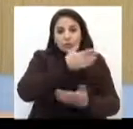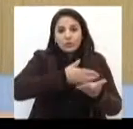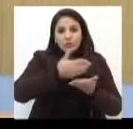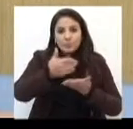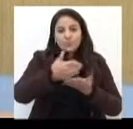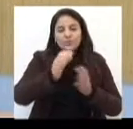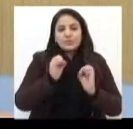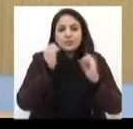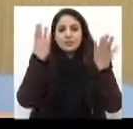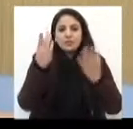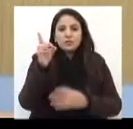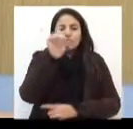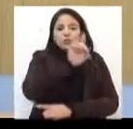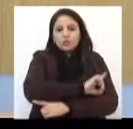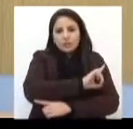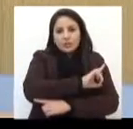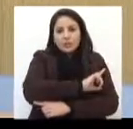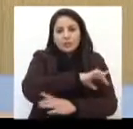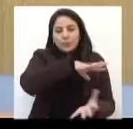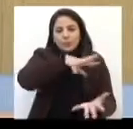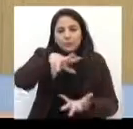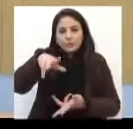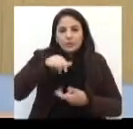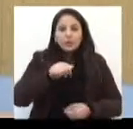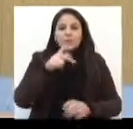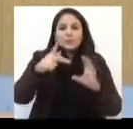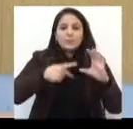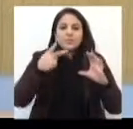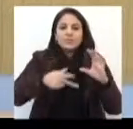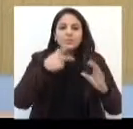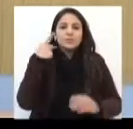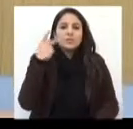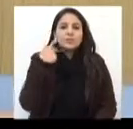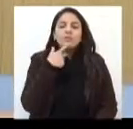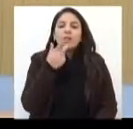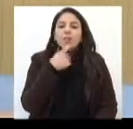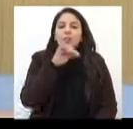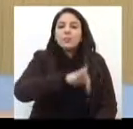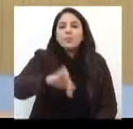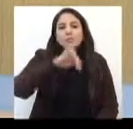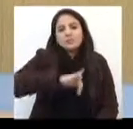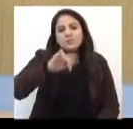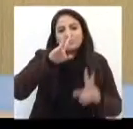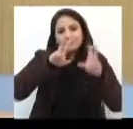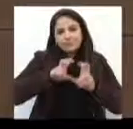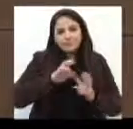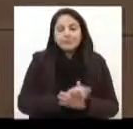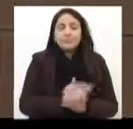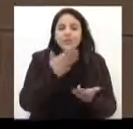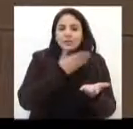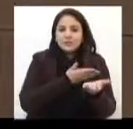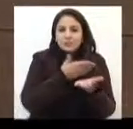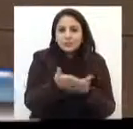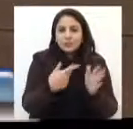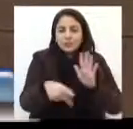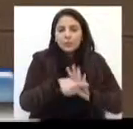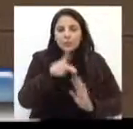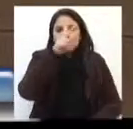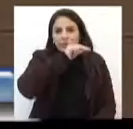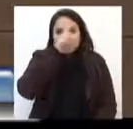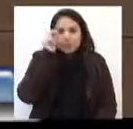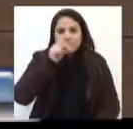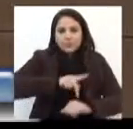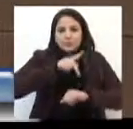Dia Mundial. No Legislativo, os parlamentares comentaram a importância do assunto. A iniciativa é